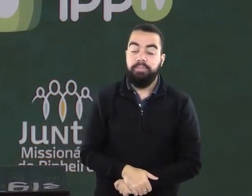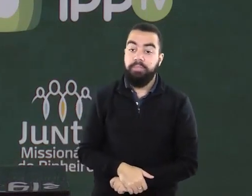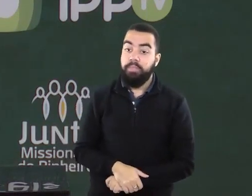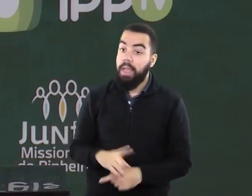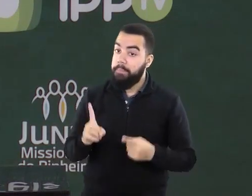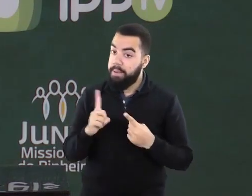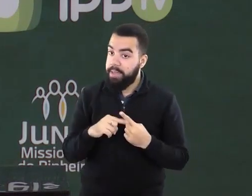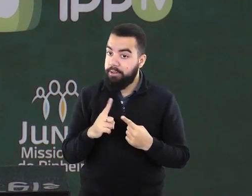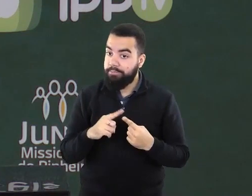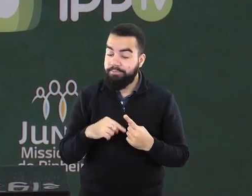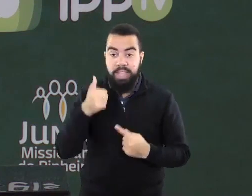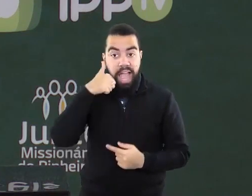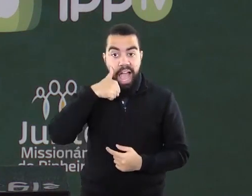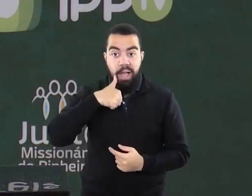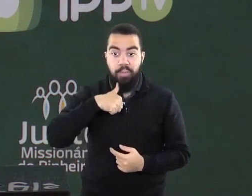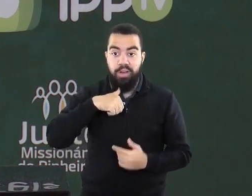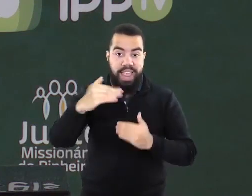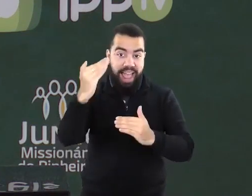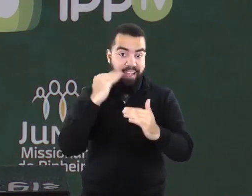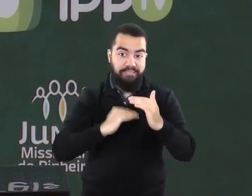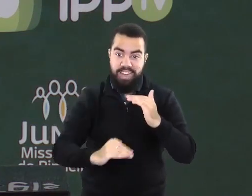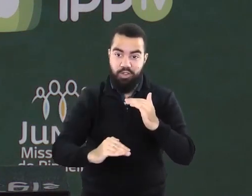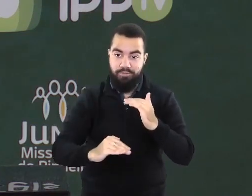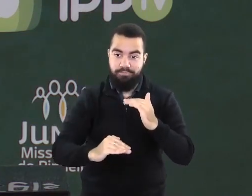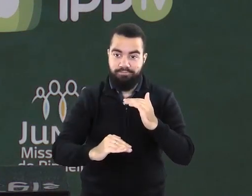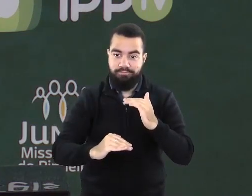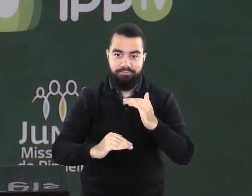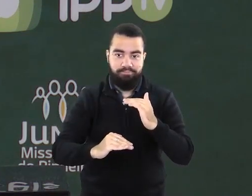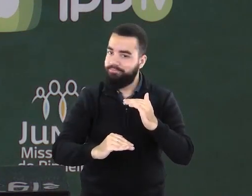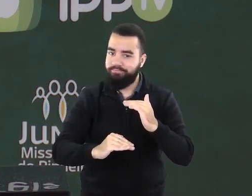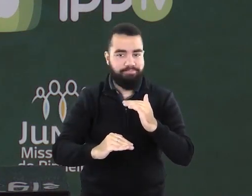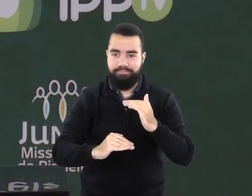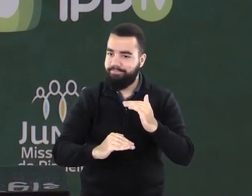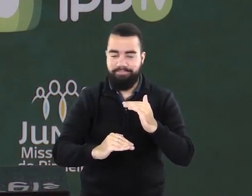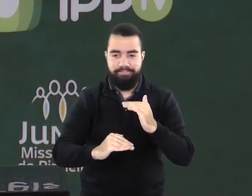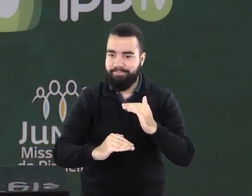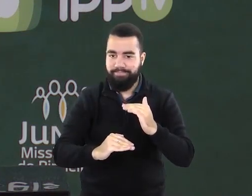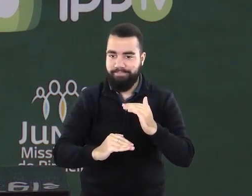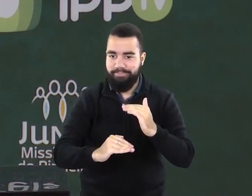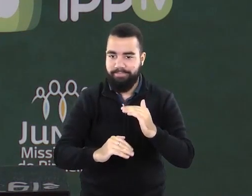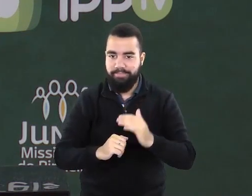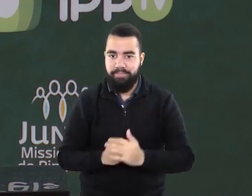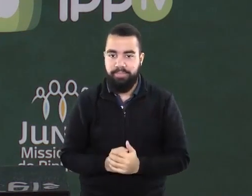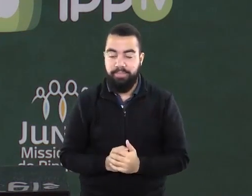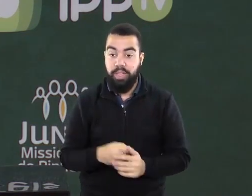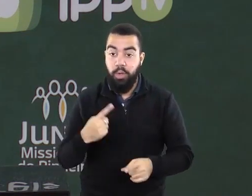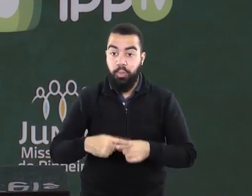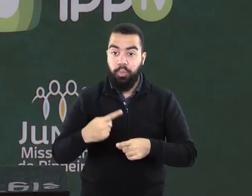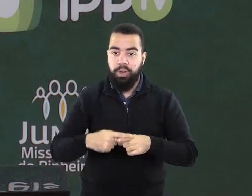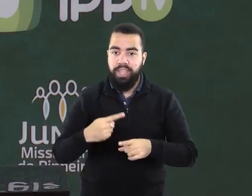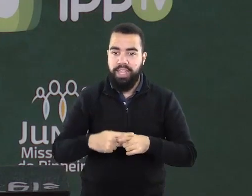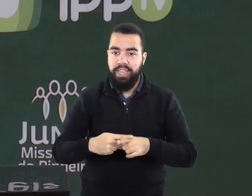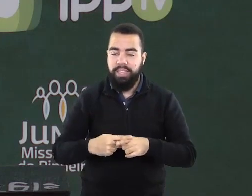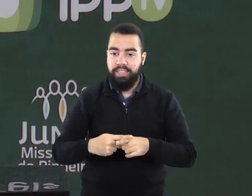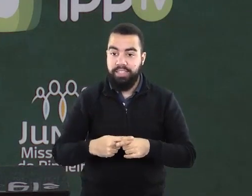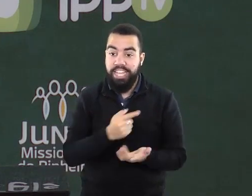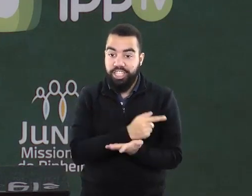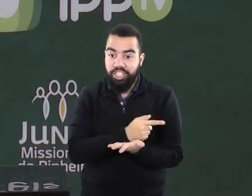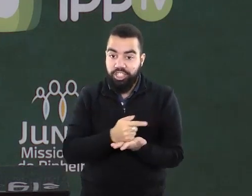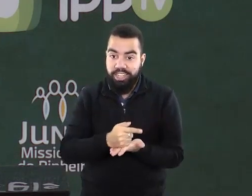Primeiro, a mulher não é inferior ao homem no que tange à criação. Porque está escrito em